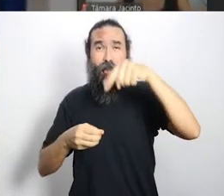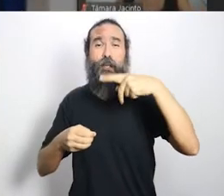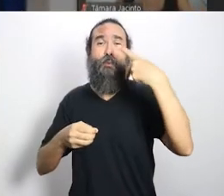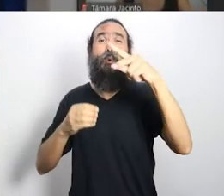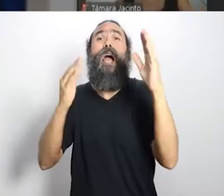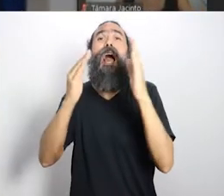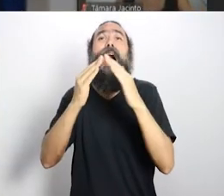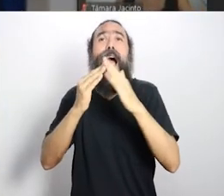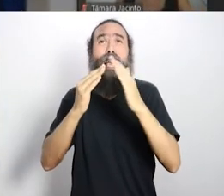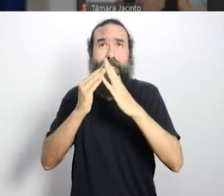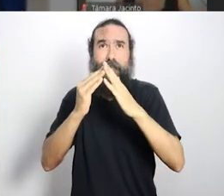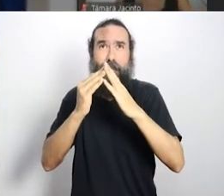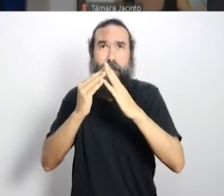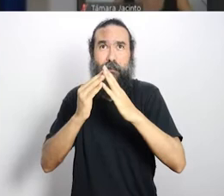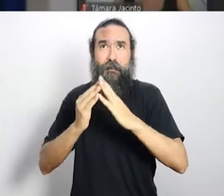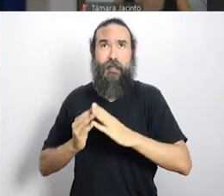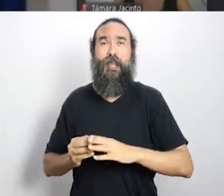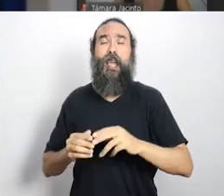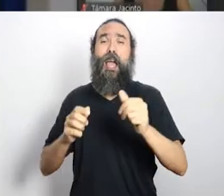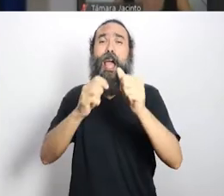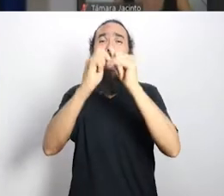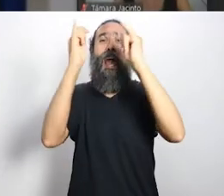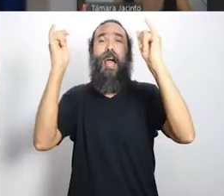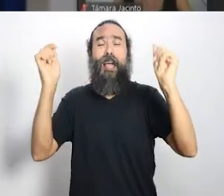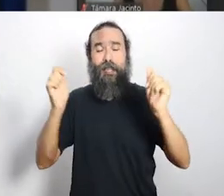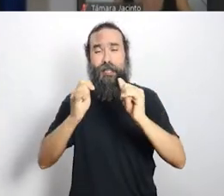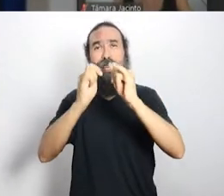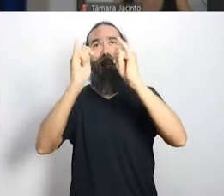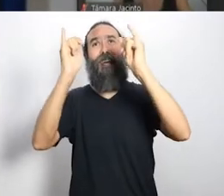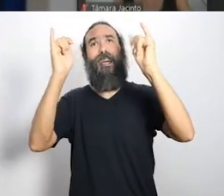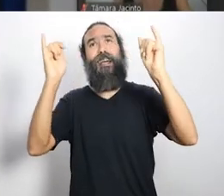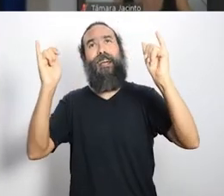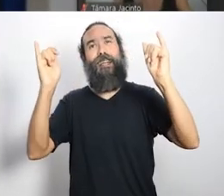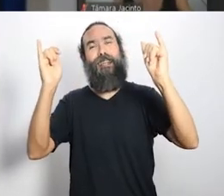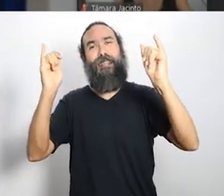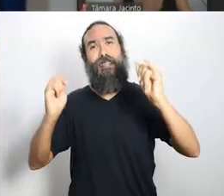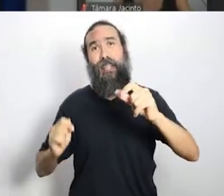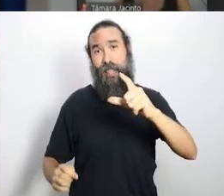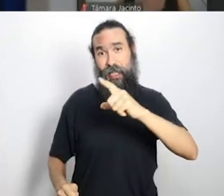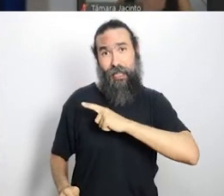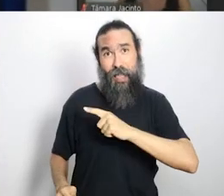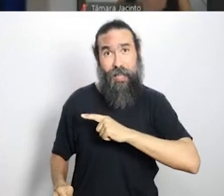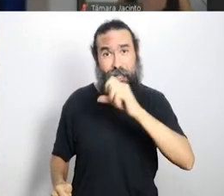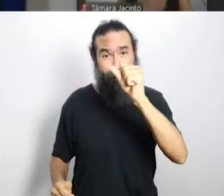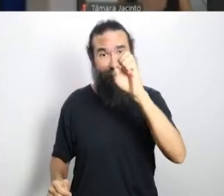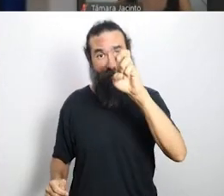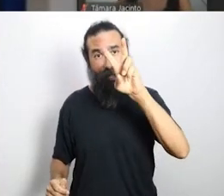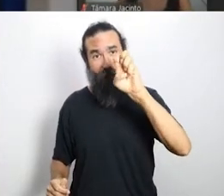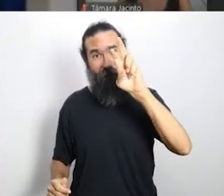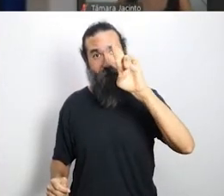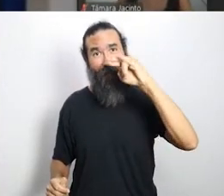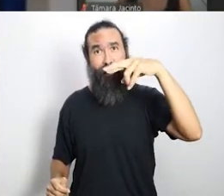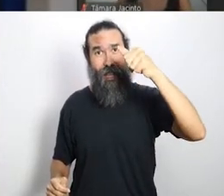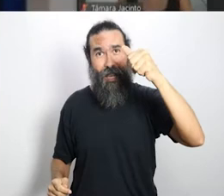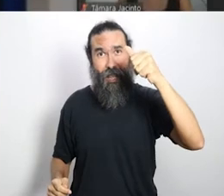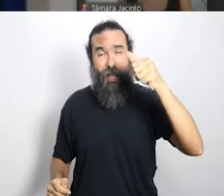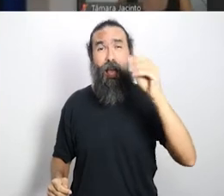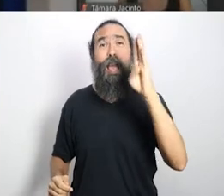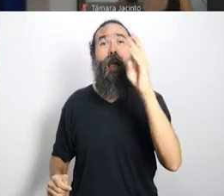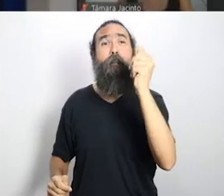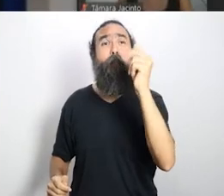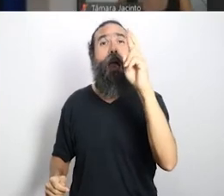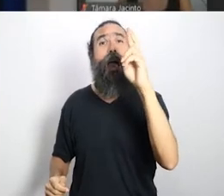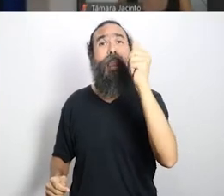meu. Ai, ai. Tem Severina Paracho, Quilarino